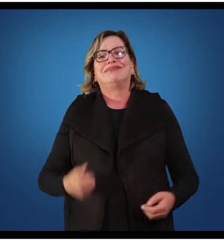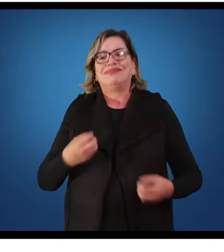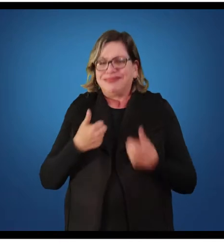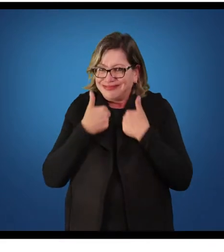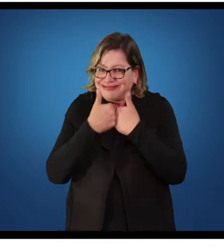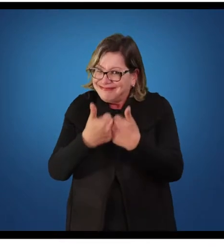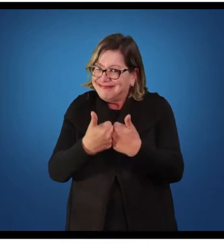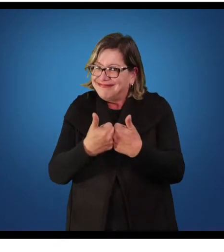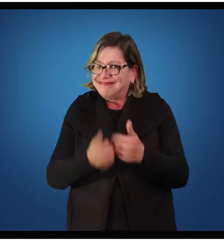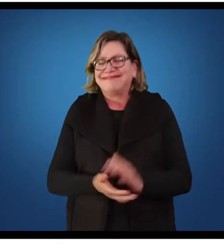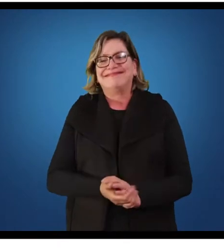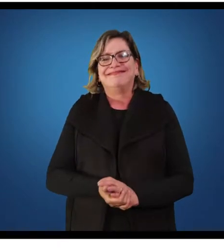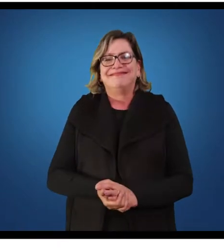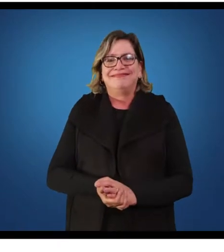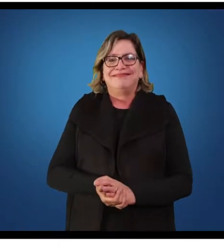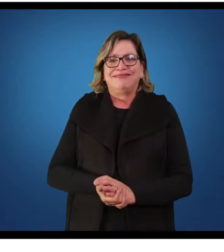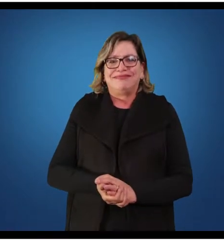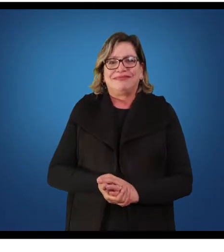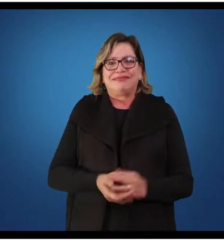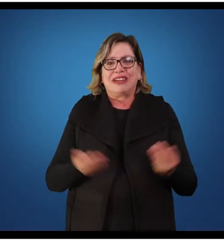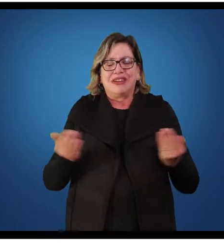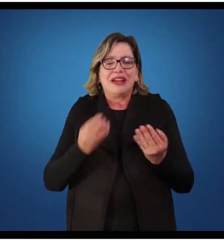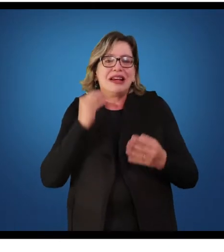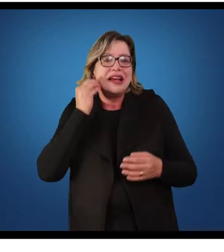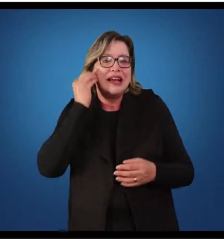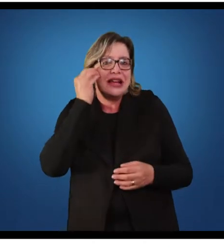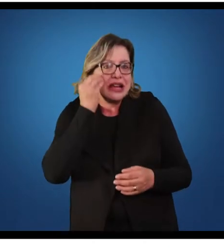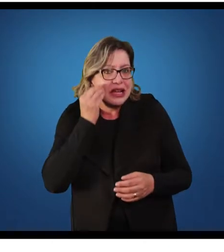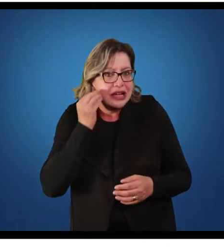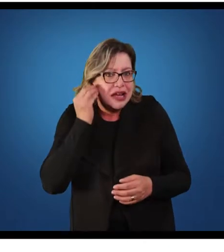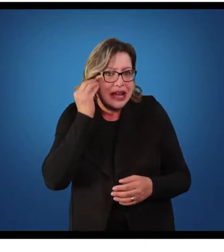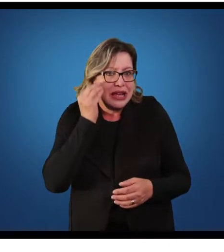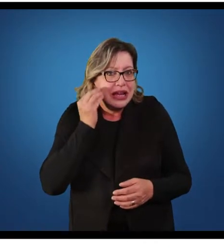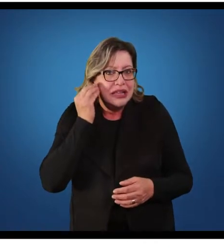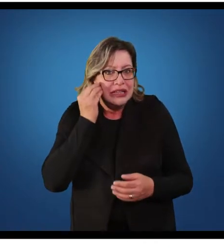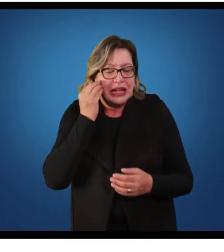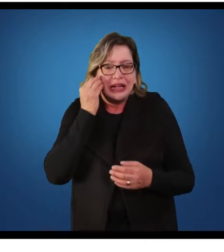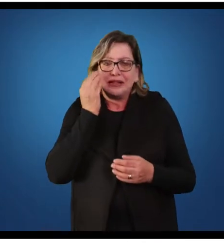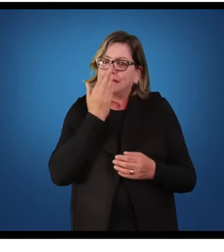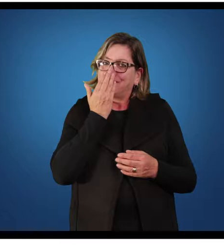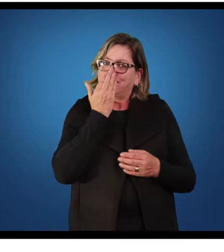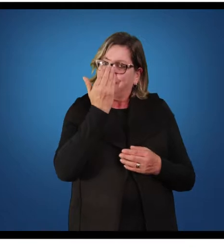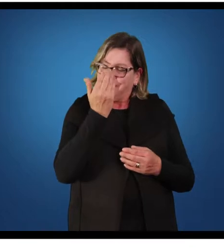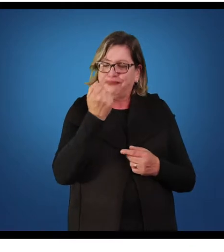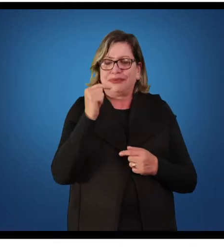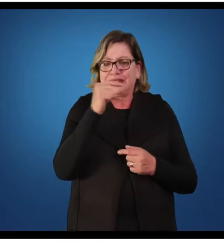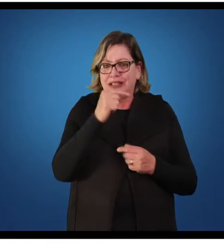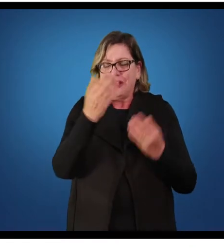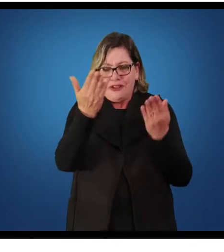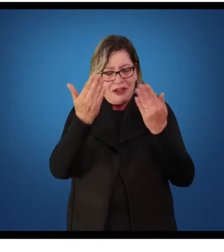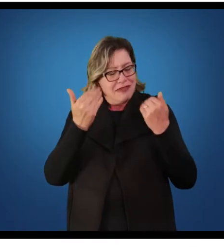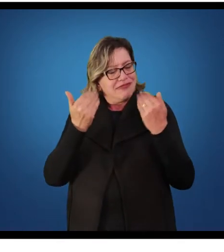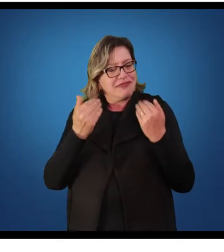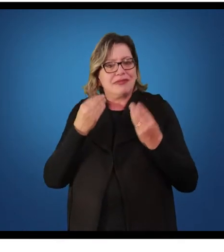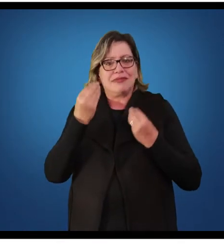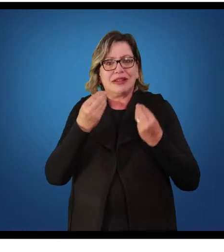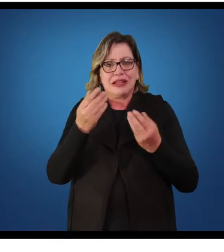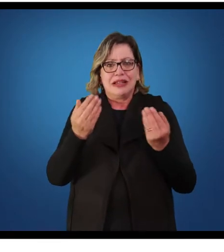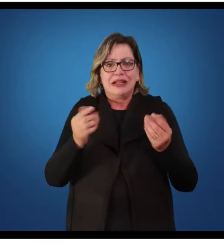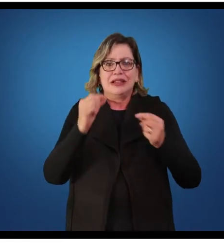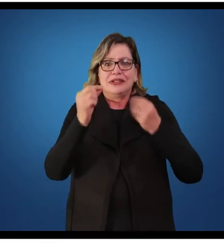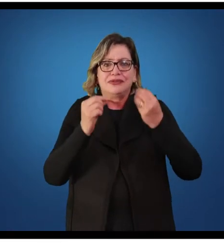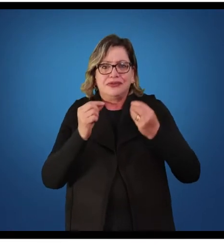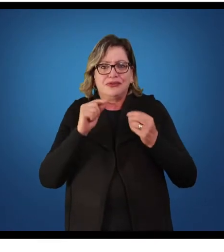Beleza? Então vamos tentar agora de frente para cá. Pode vir para cá. De frente para